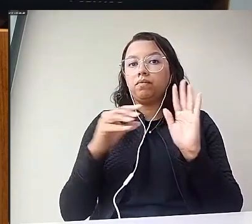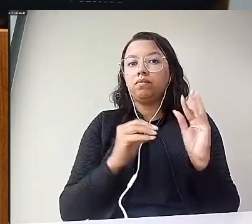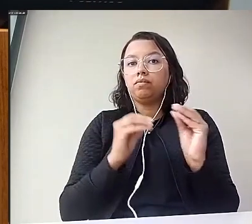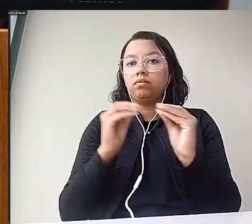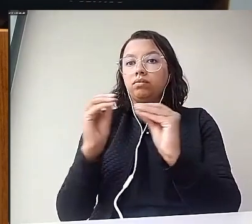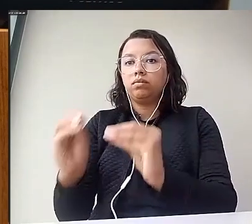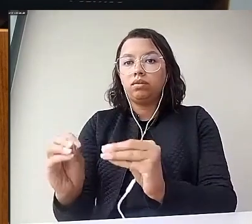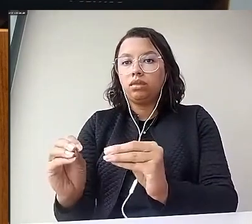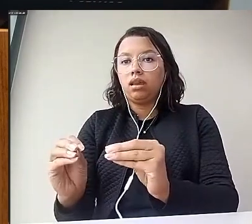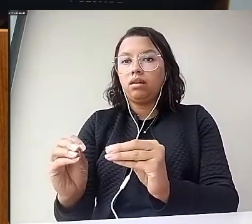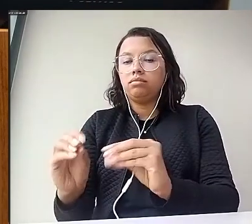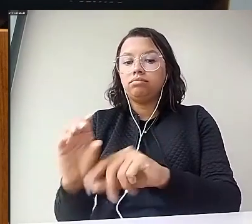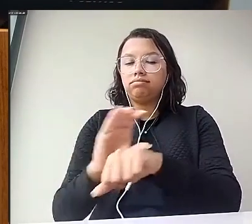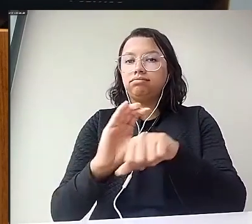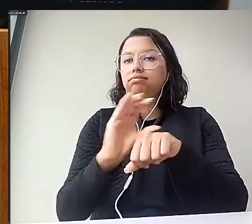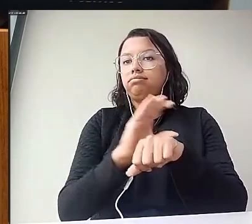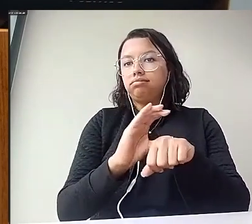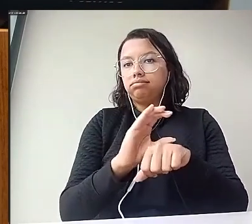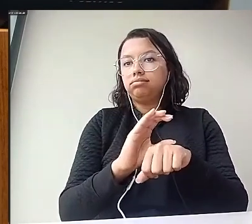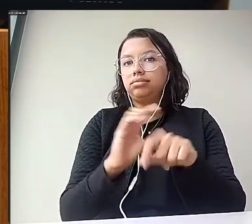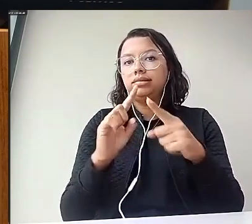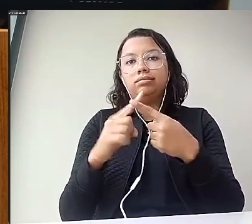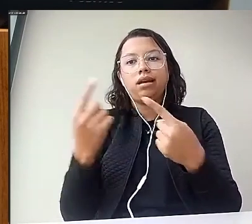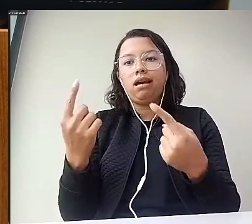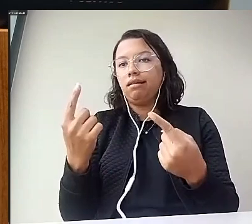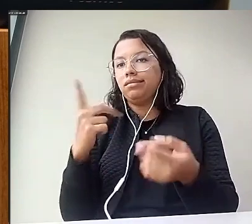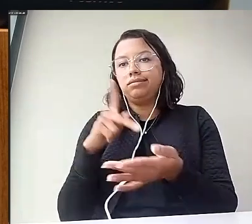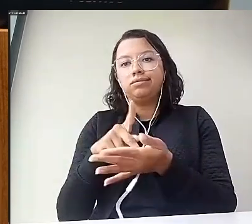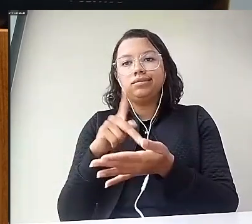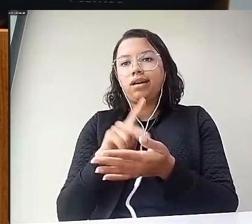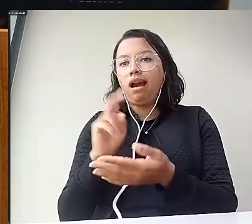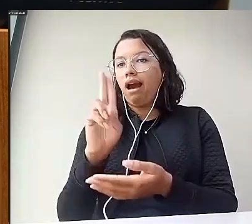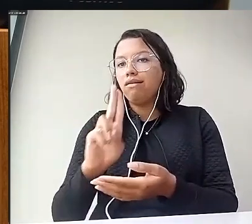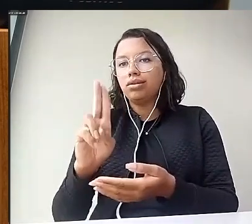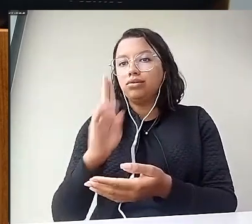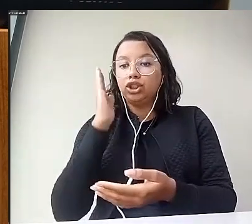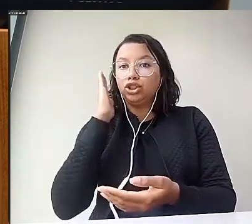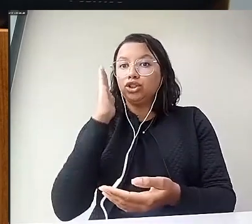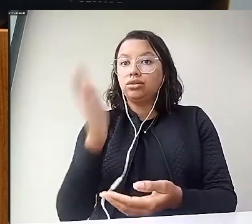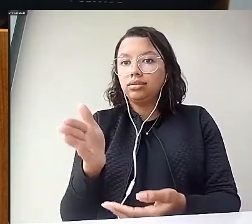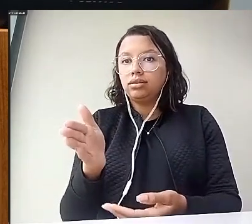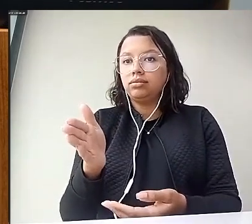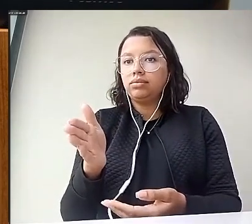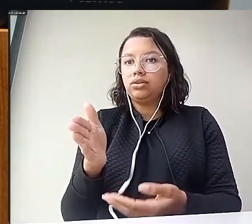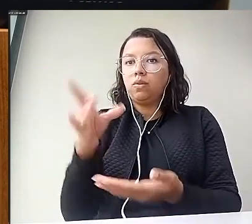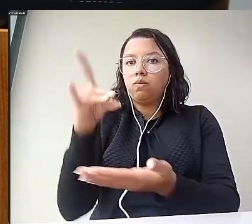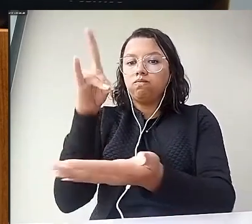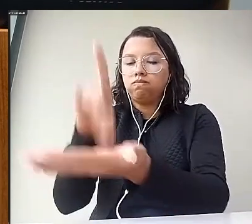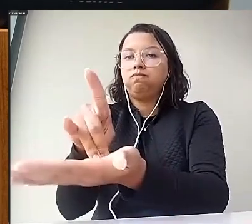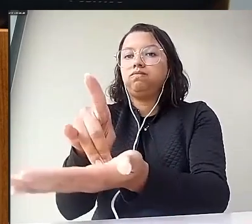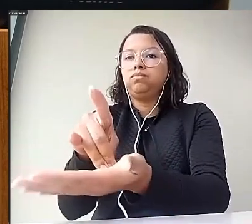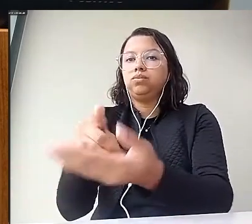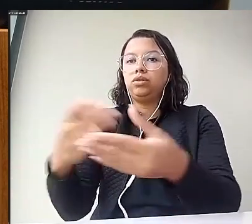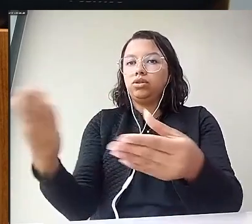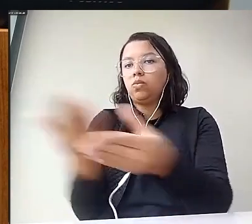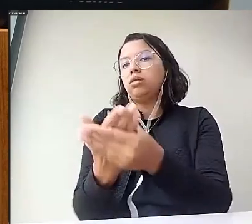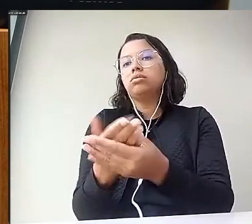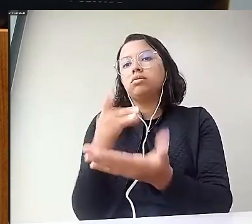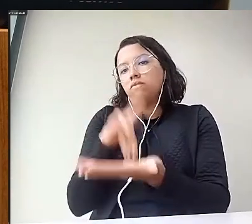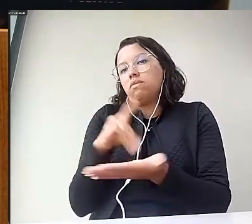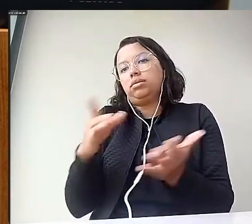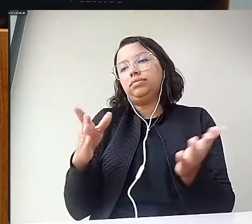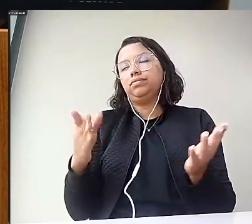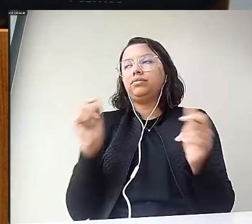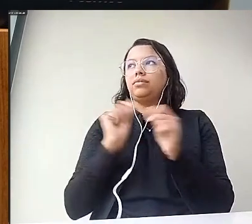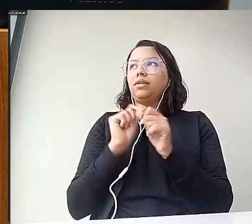Constituição, mas eles são aplicados diretamente ao caso concreto. Isso faz com